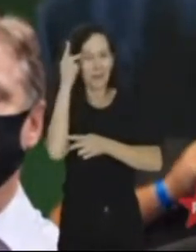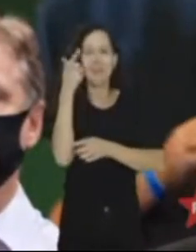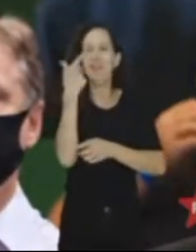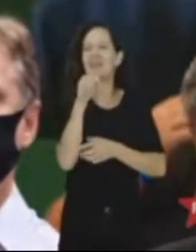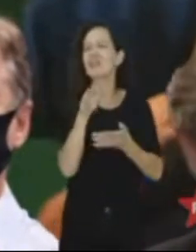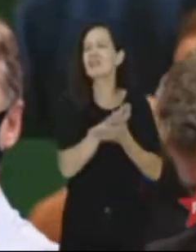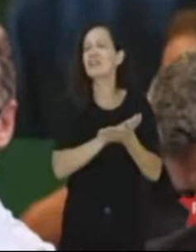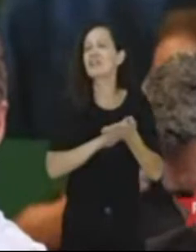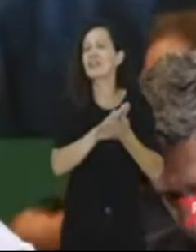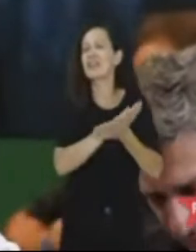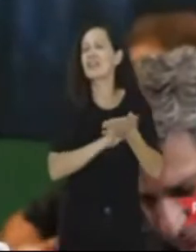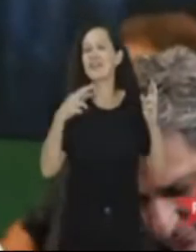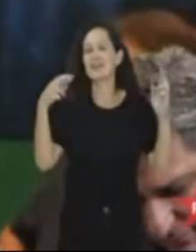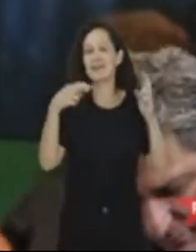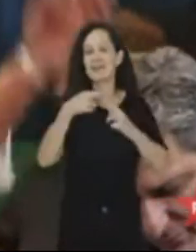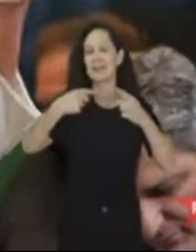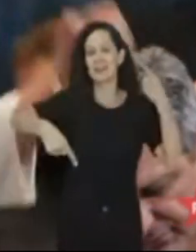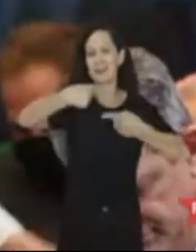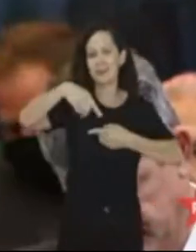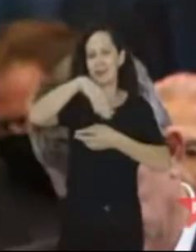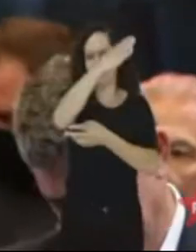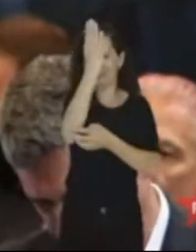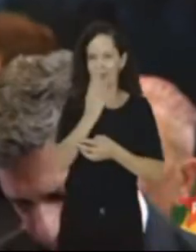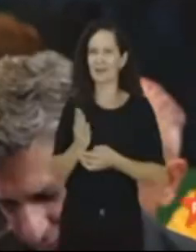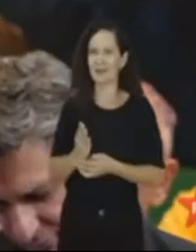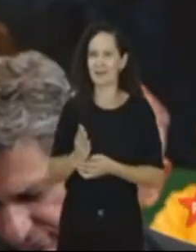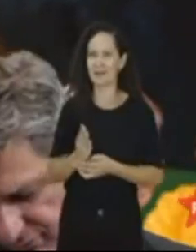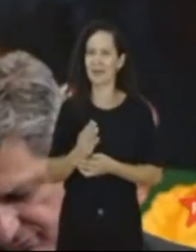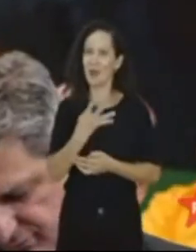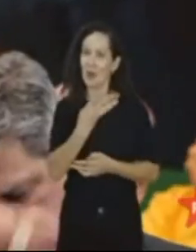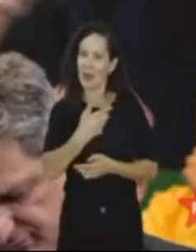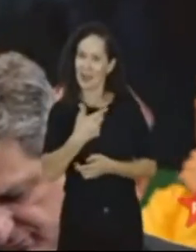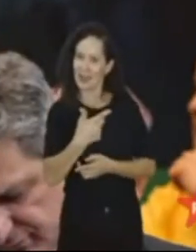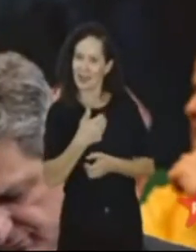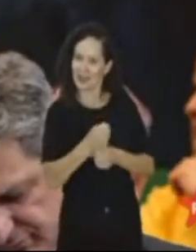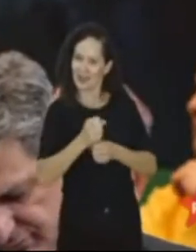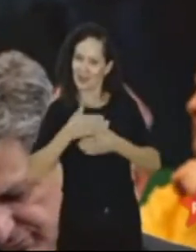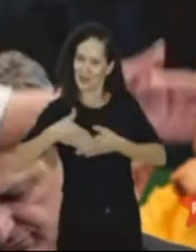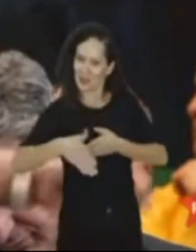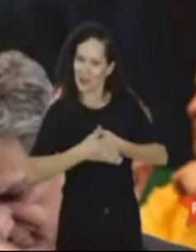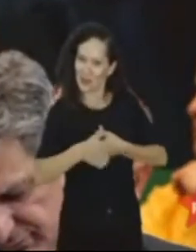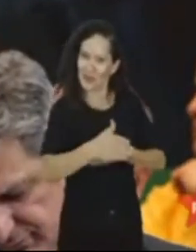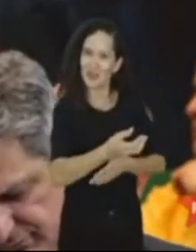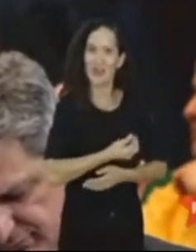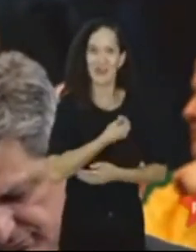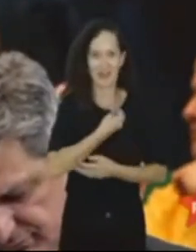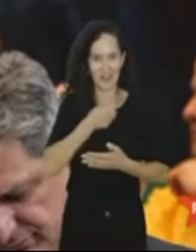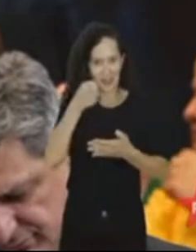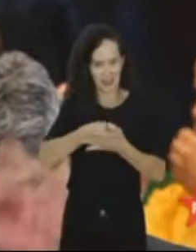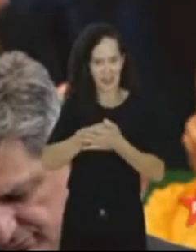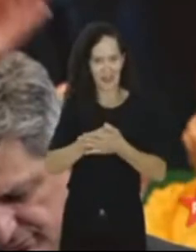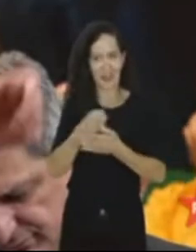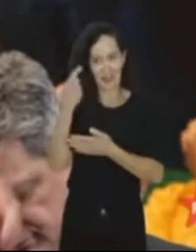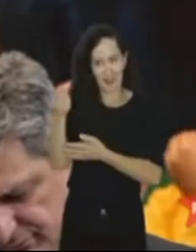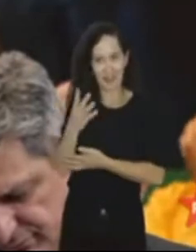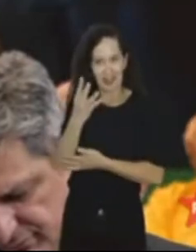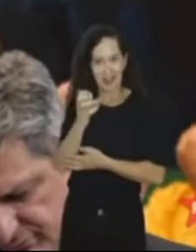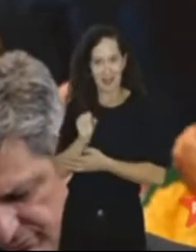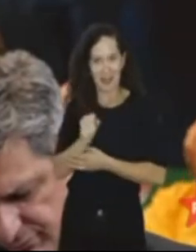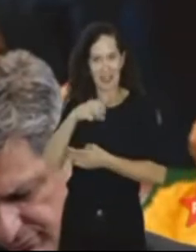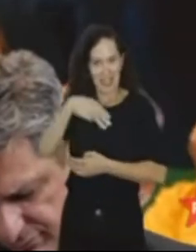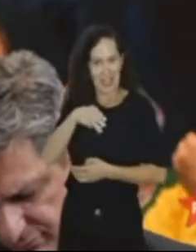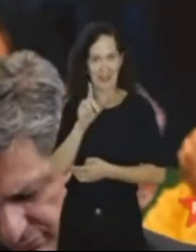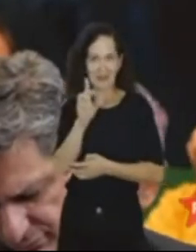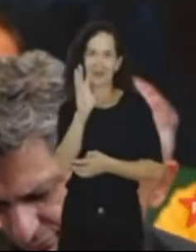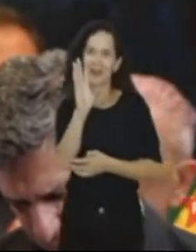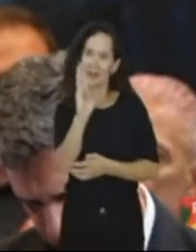na política brasileira. 42 anos de caminhada. Aliás, você ficou 40 anos no MDB, velho de guerra,